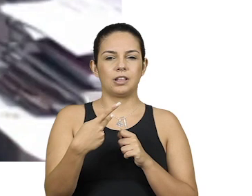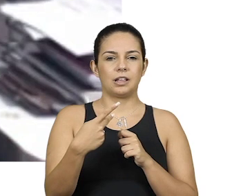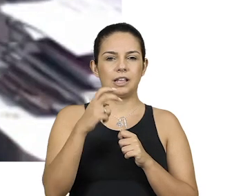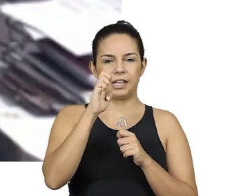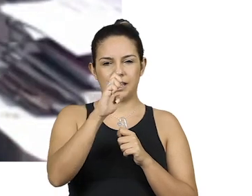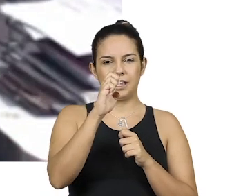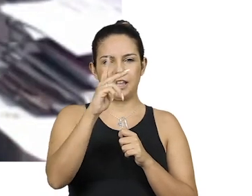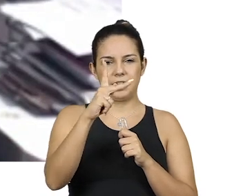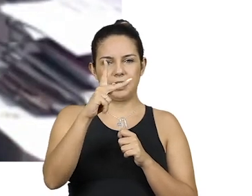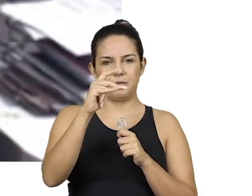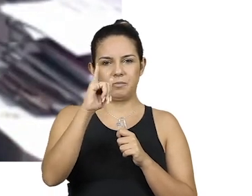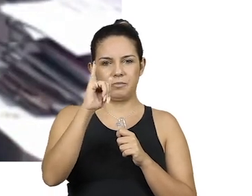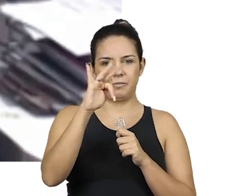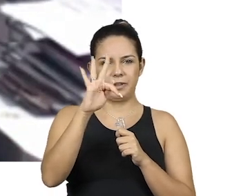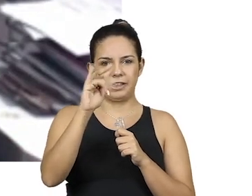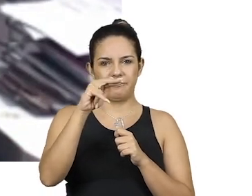Clarice.